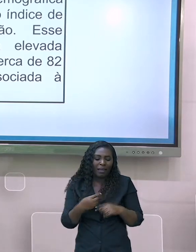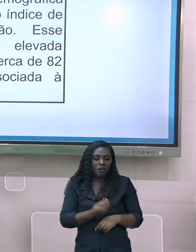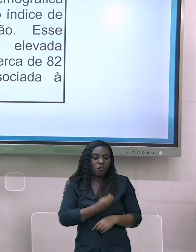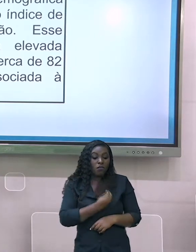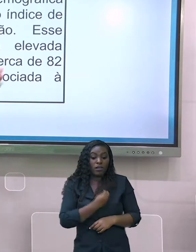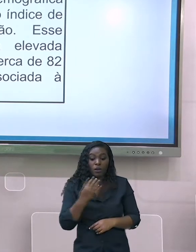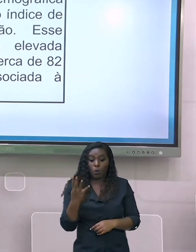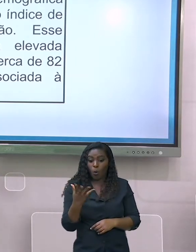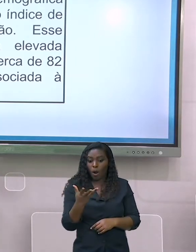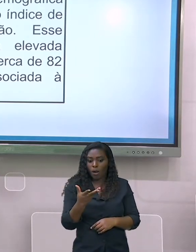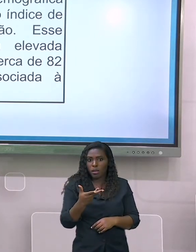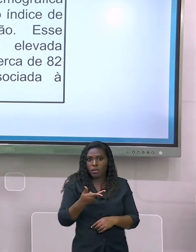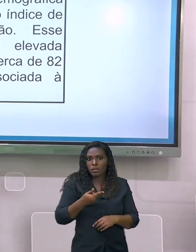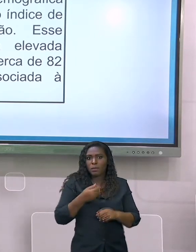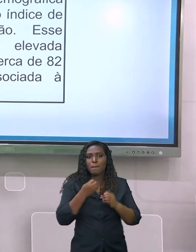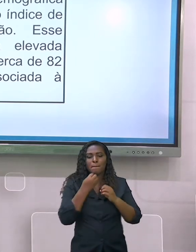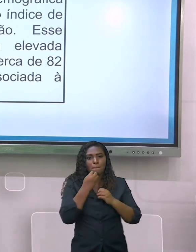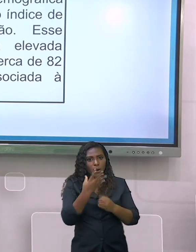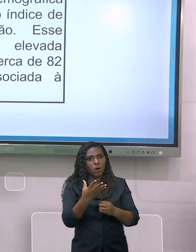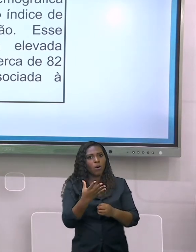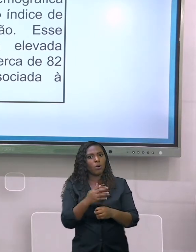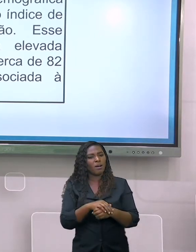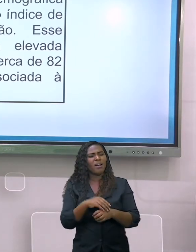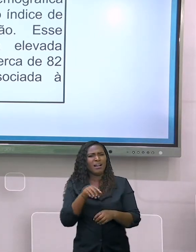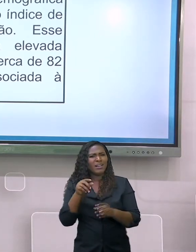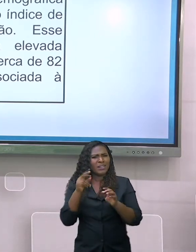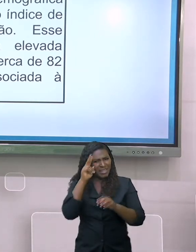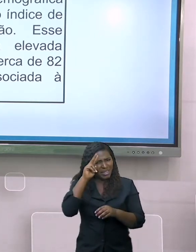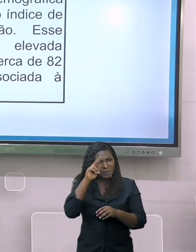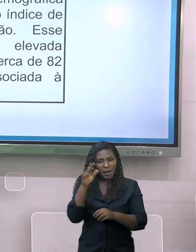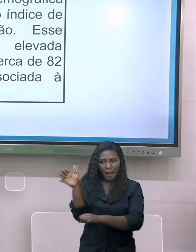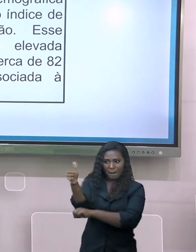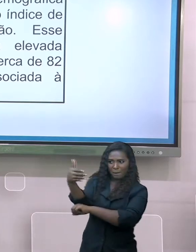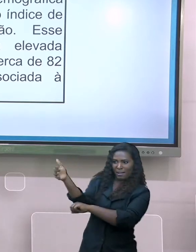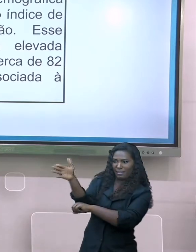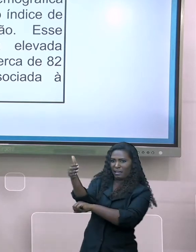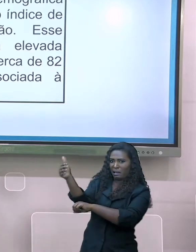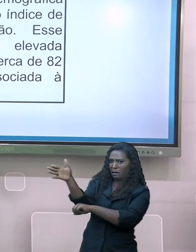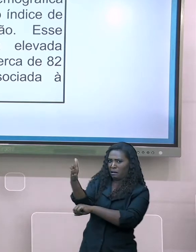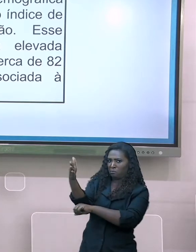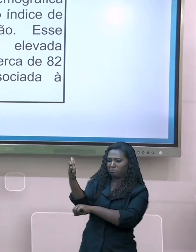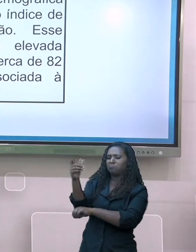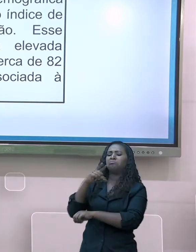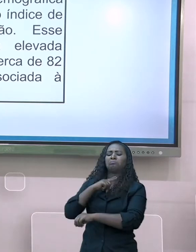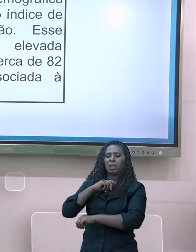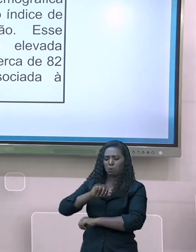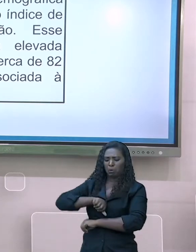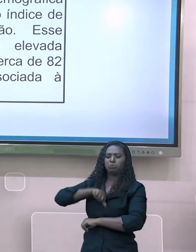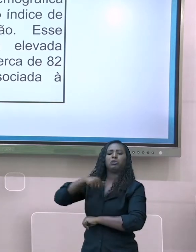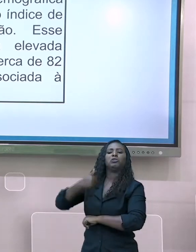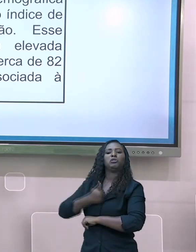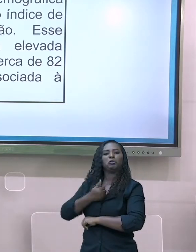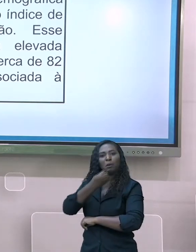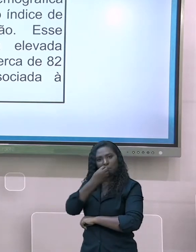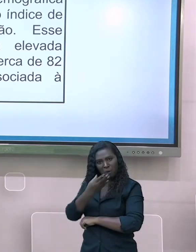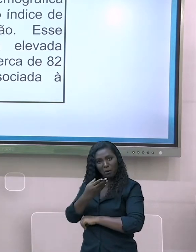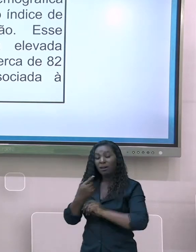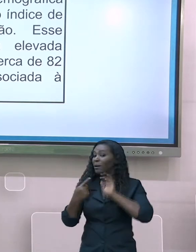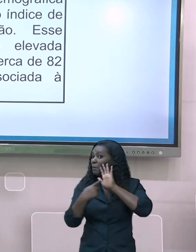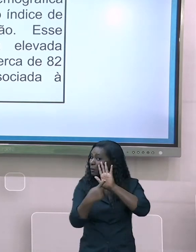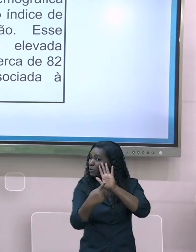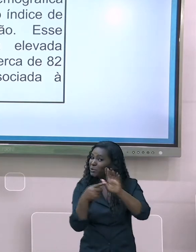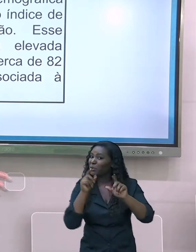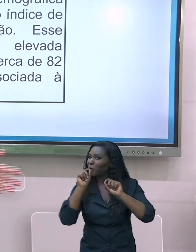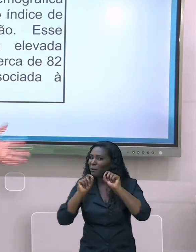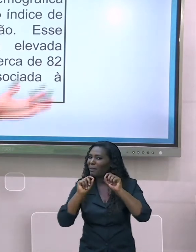ao construir a bandeira do país, eles mostraram isso. A sua autoestima é muito grande. O tremular daquela